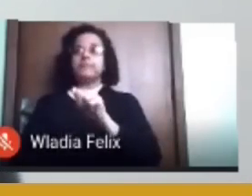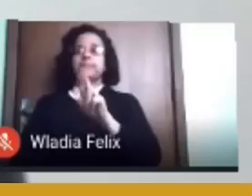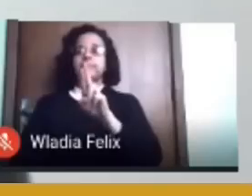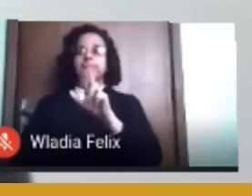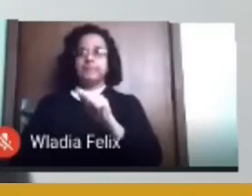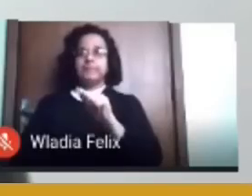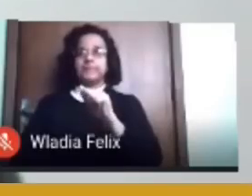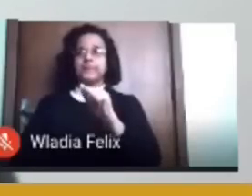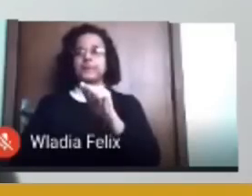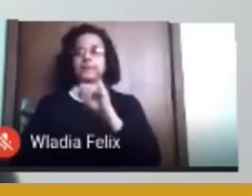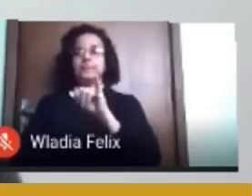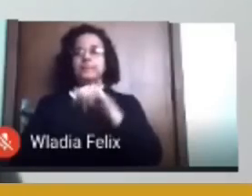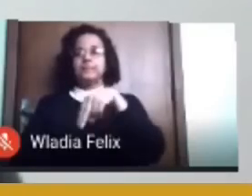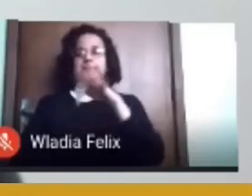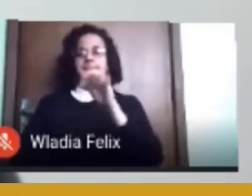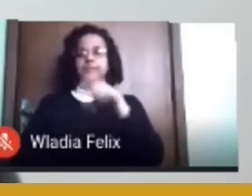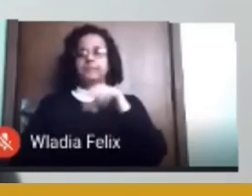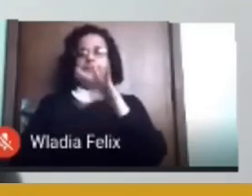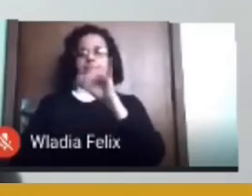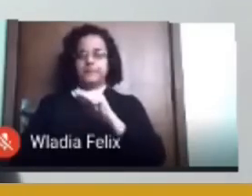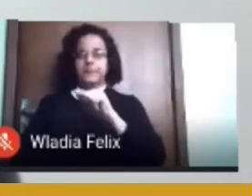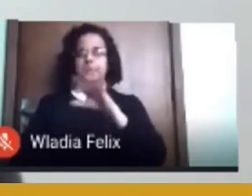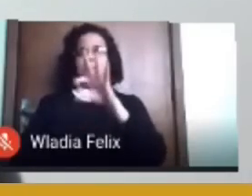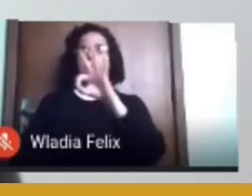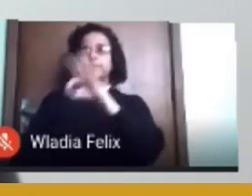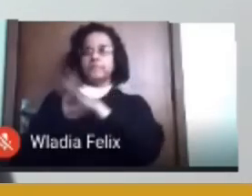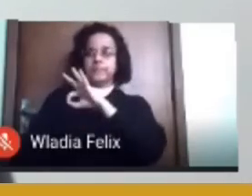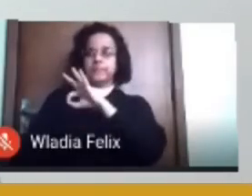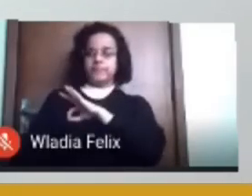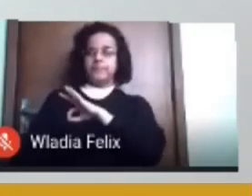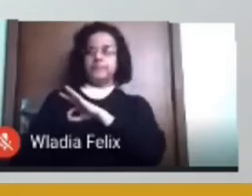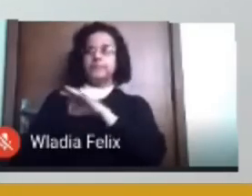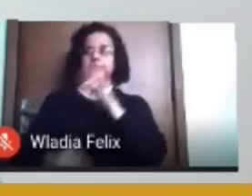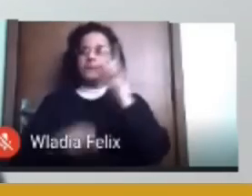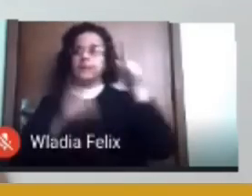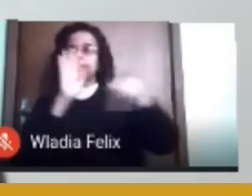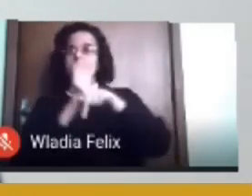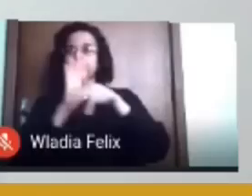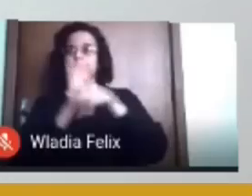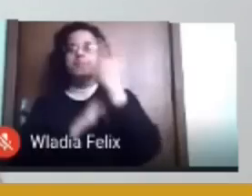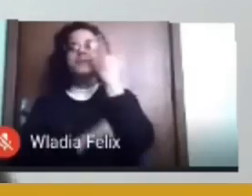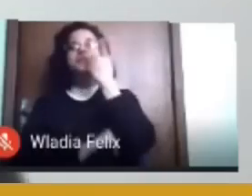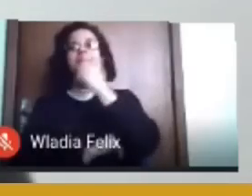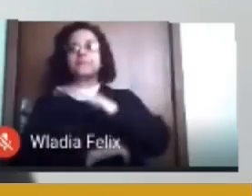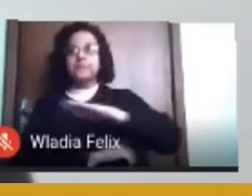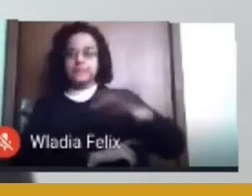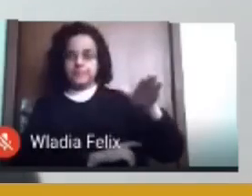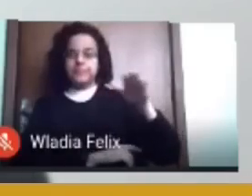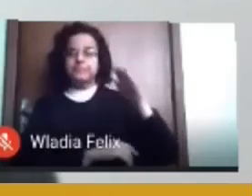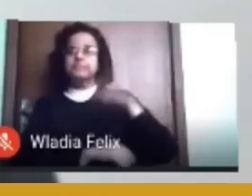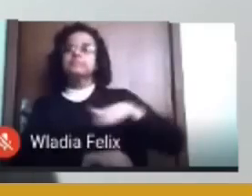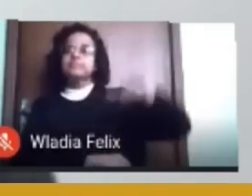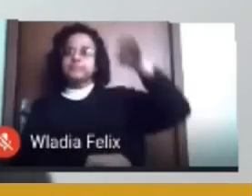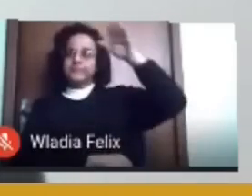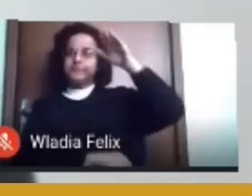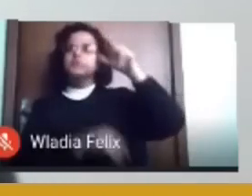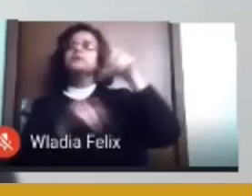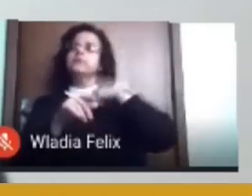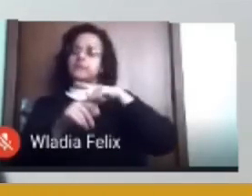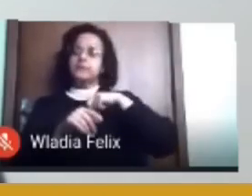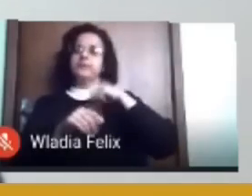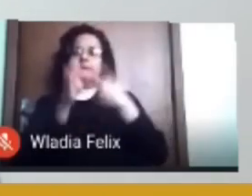criança ou adolescente, muitos municípios têm essa delegacia. Existe um aplicativo de celular que se chama